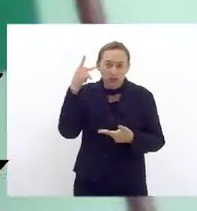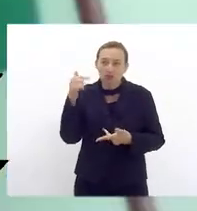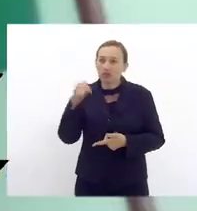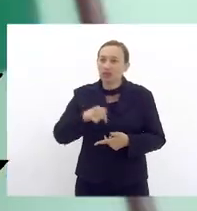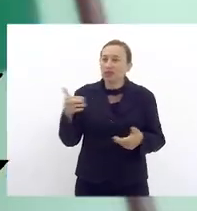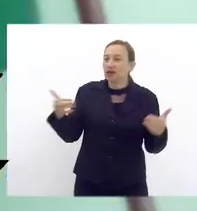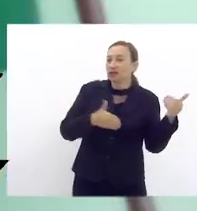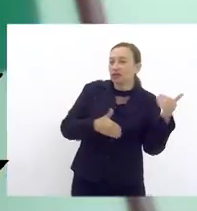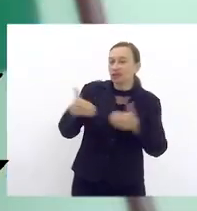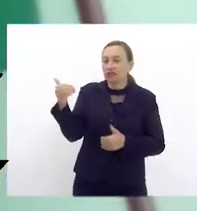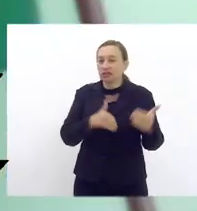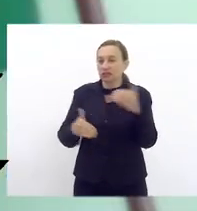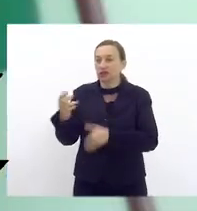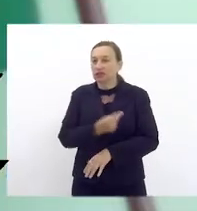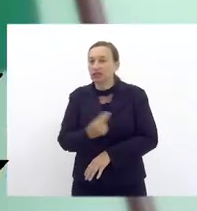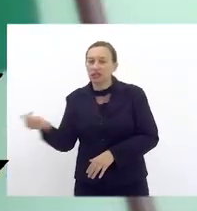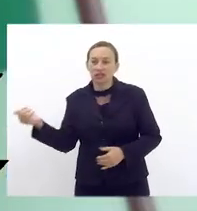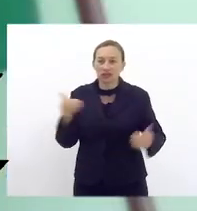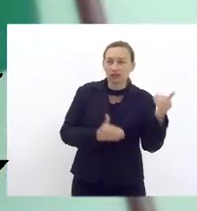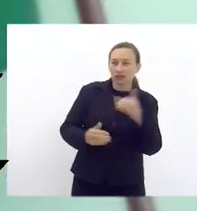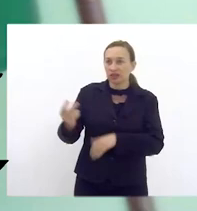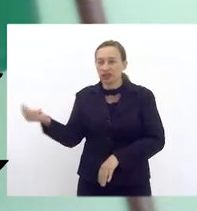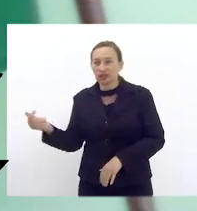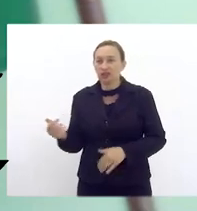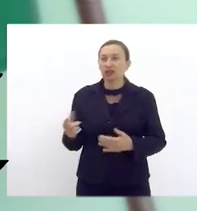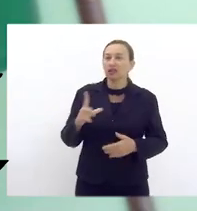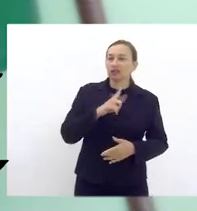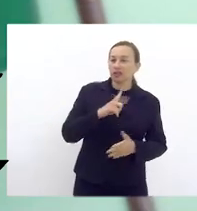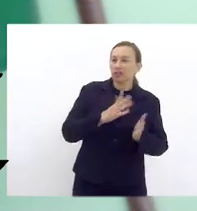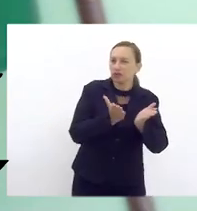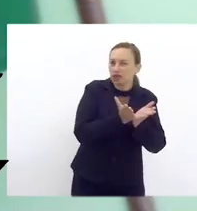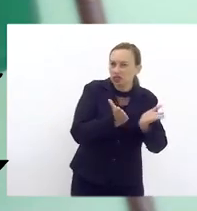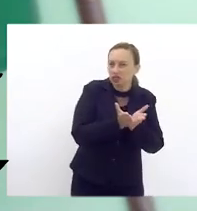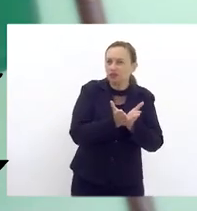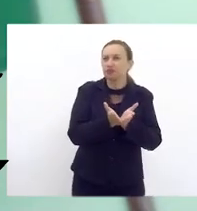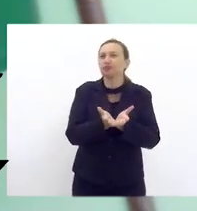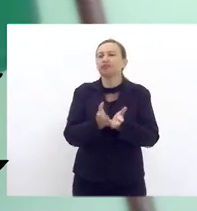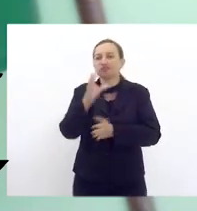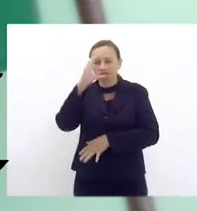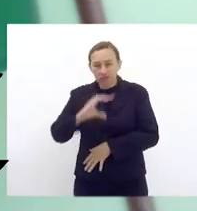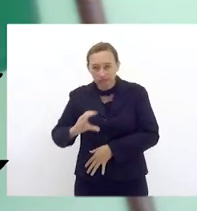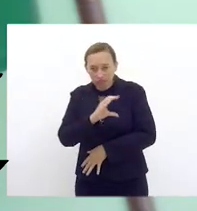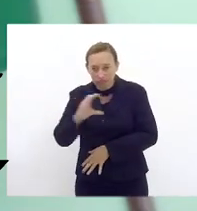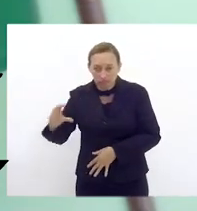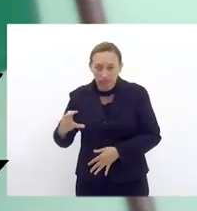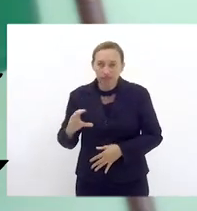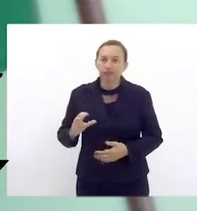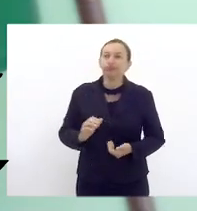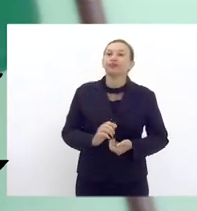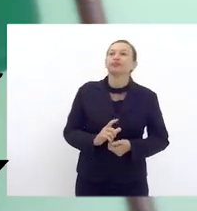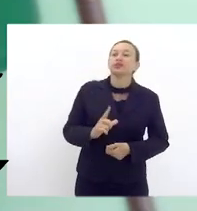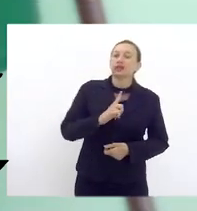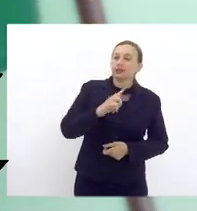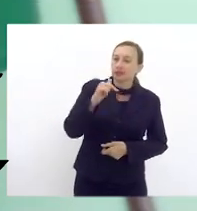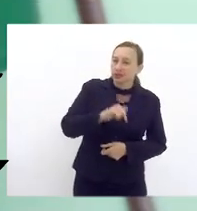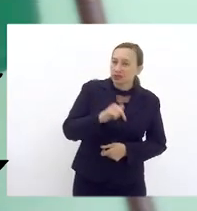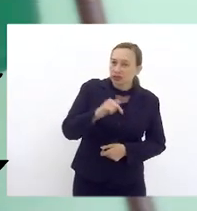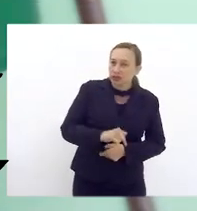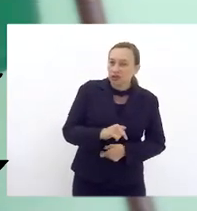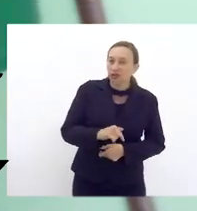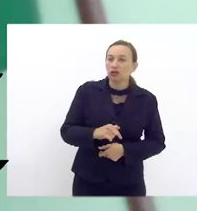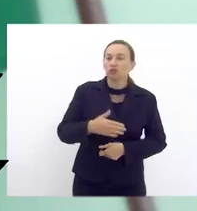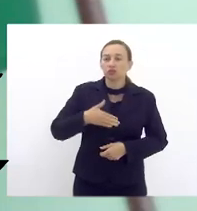diversa tivemos aqui cristãos sejam católicos evangélicos tivemos aqui